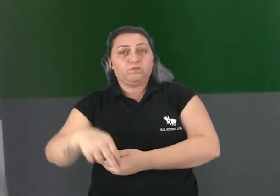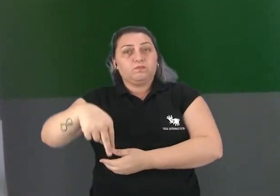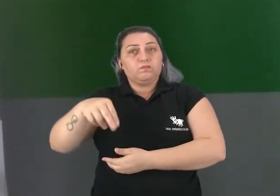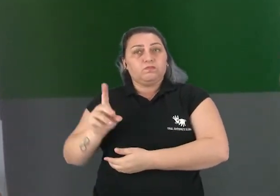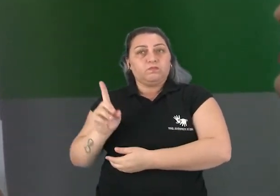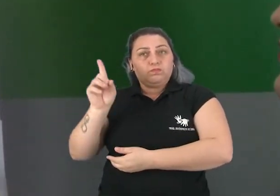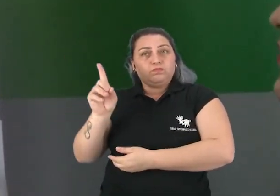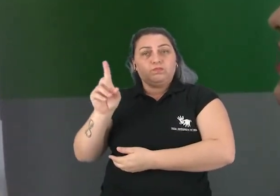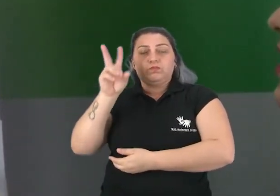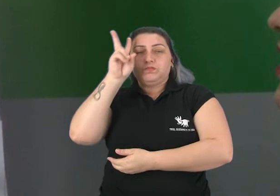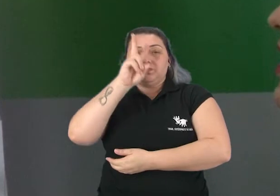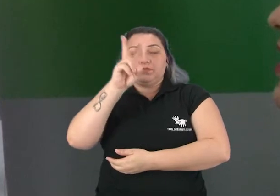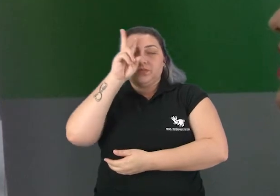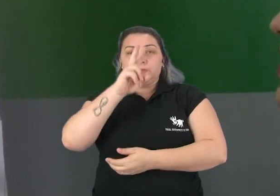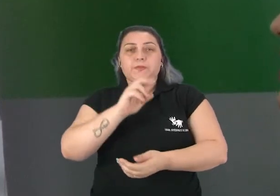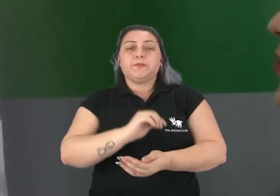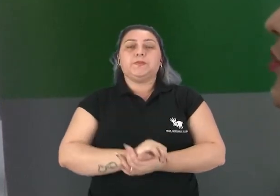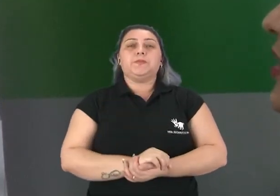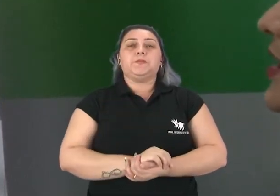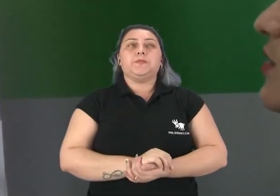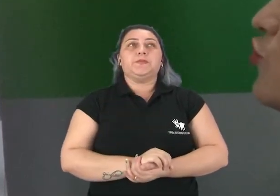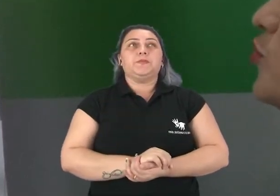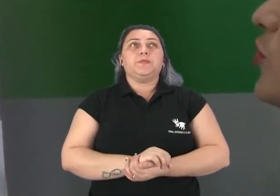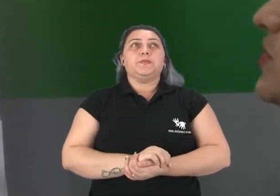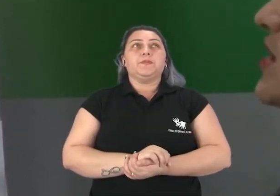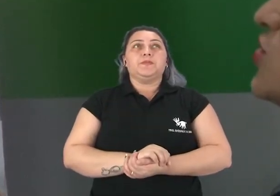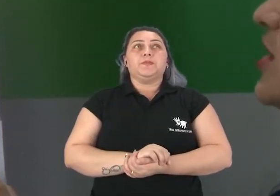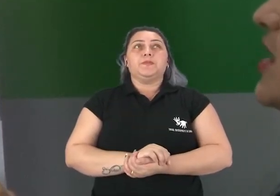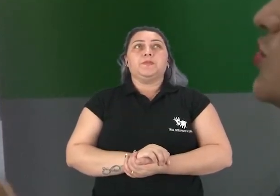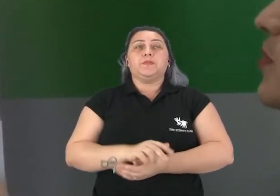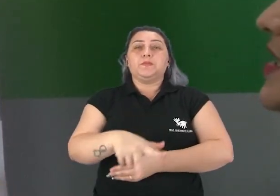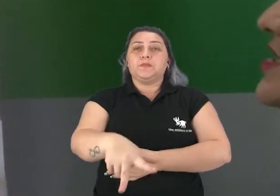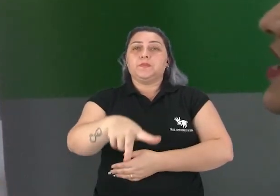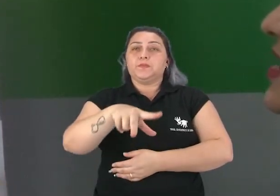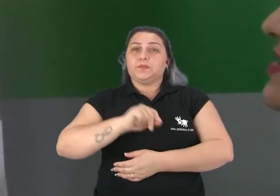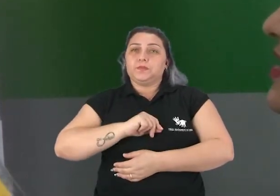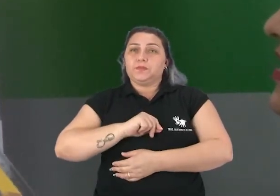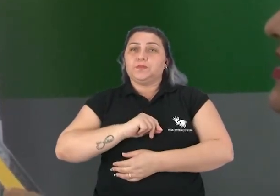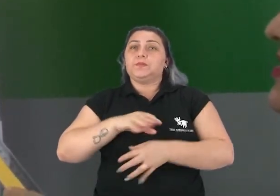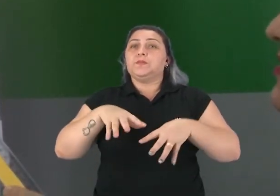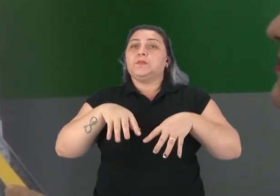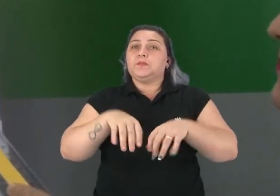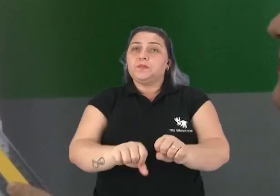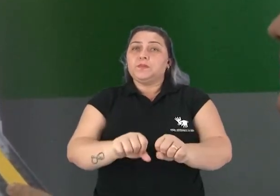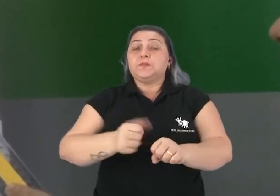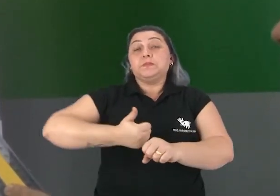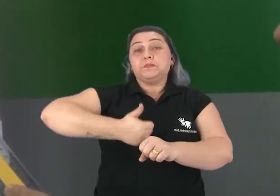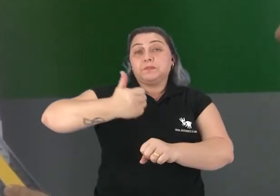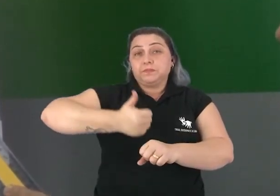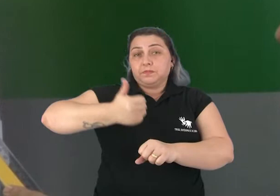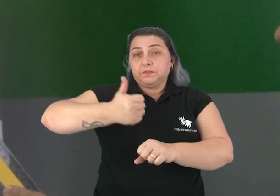nordeste, lembrando que foi, né, por aqui que os portugueses chegaram às primeiras terras que eles